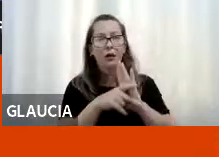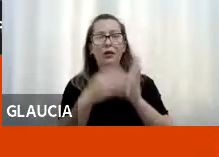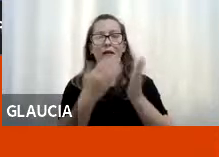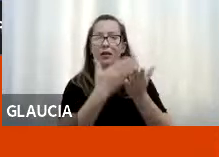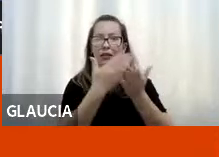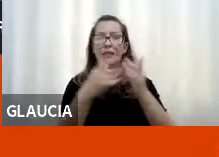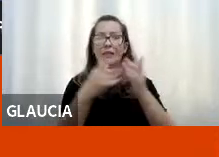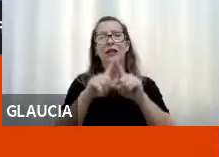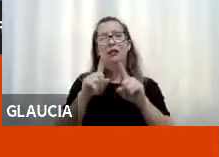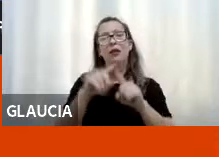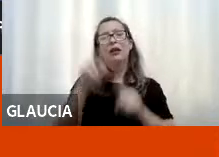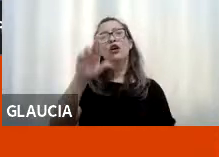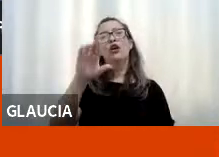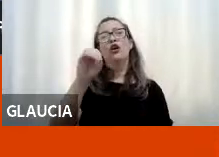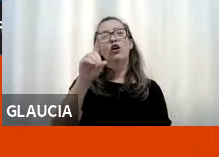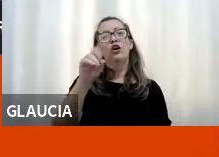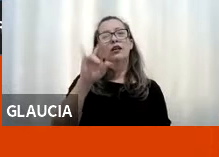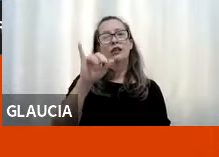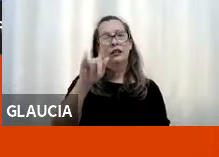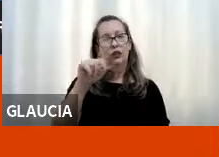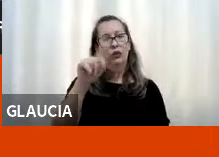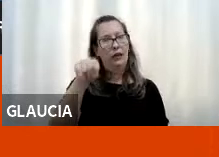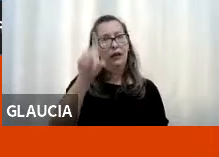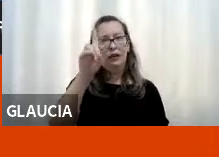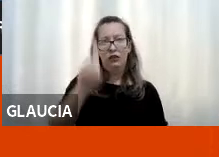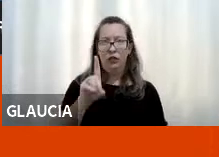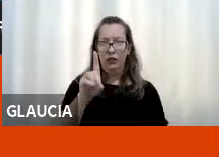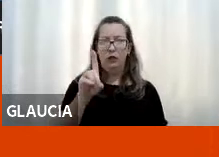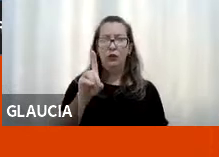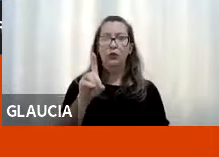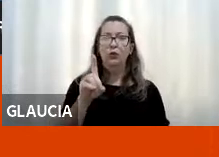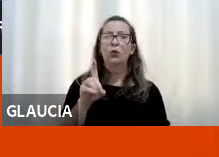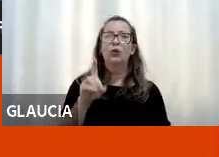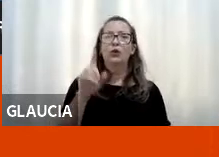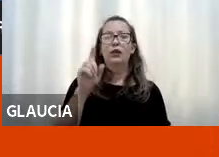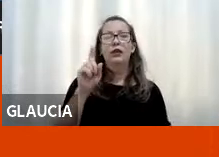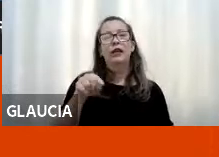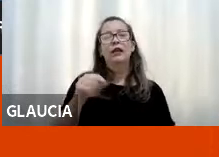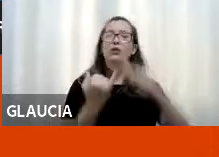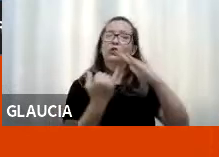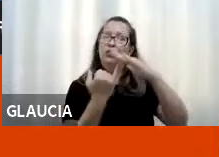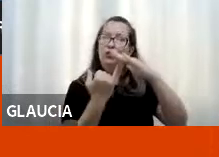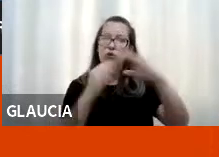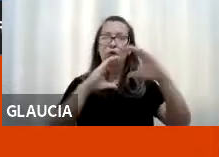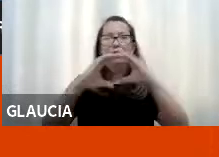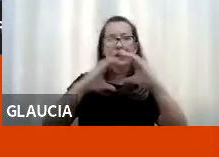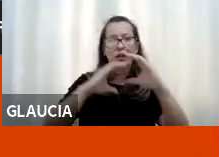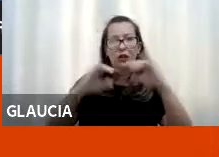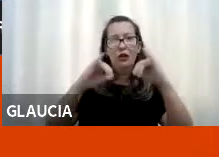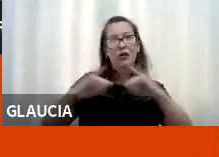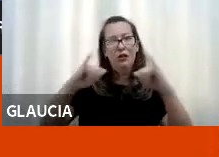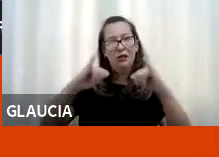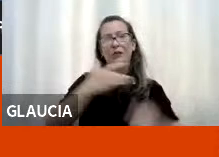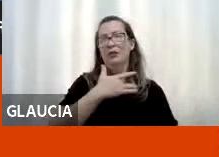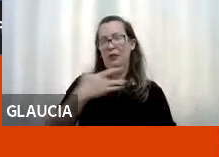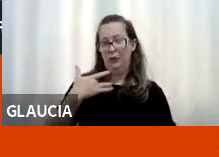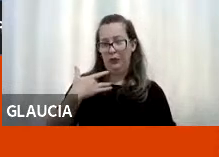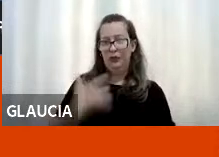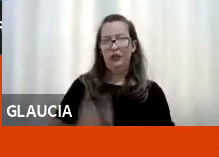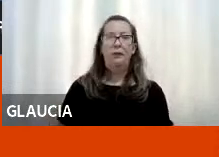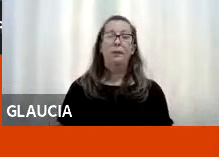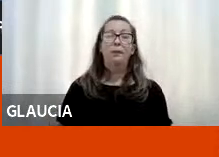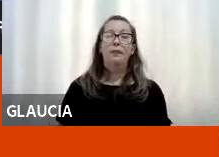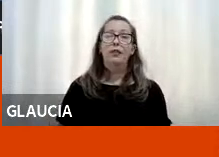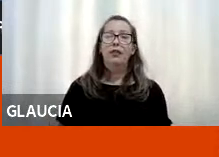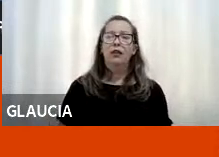Rodrigo Murtinho, diretor do ICICT, que é o nosso Instituto de Comunicação, Informação e Saúde. Eles